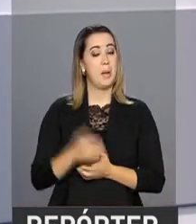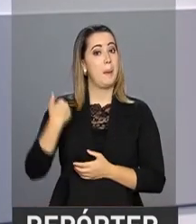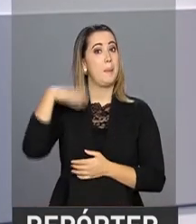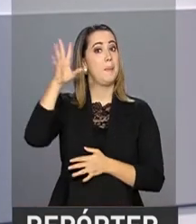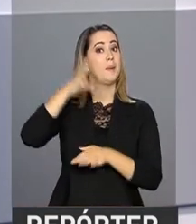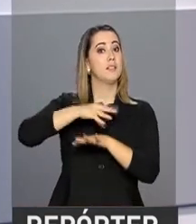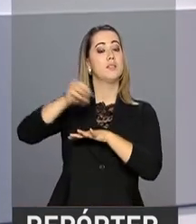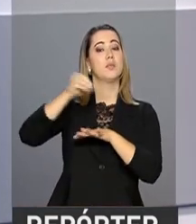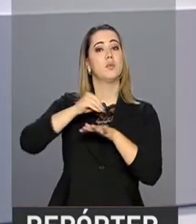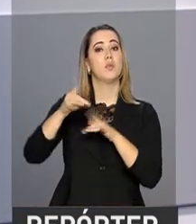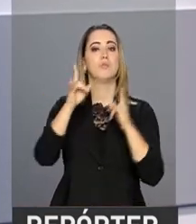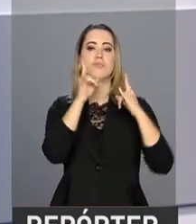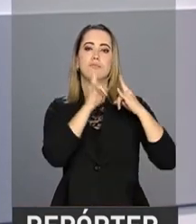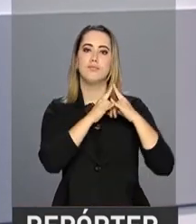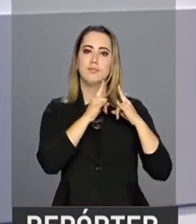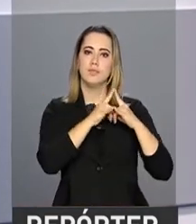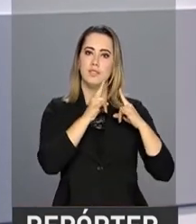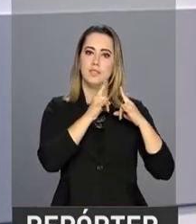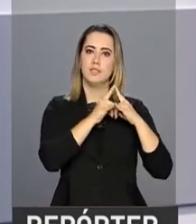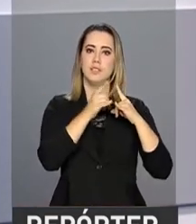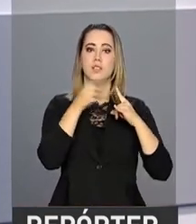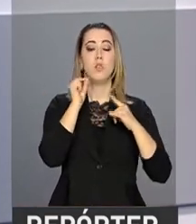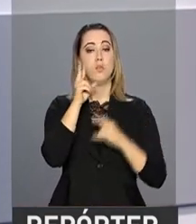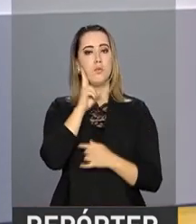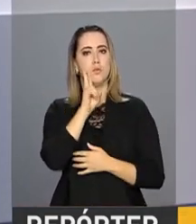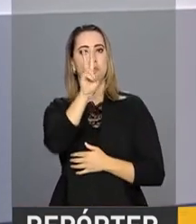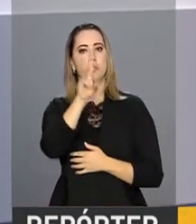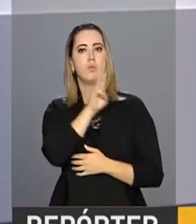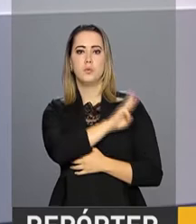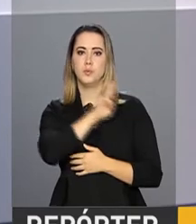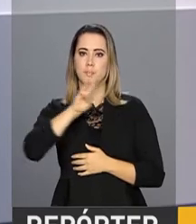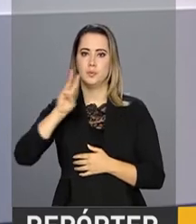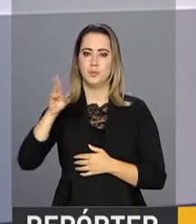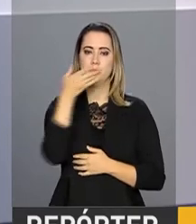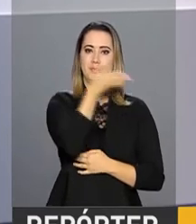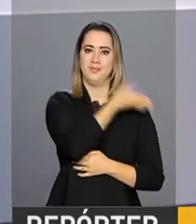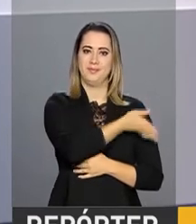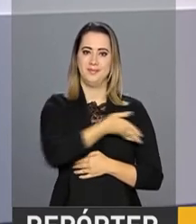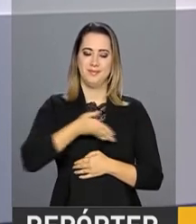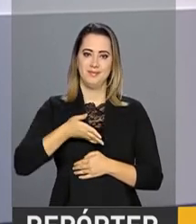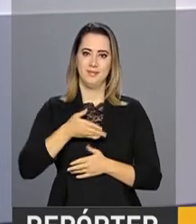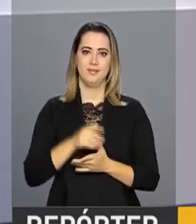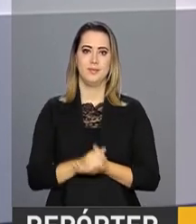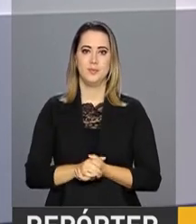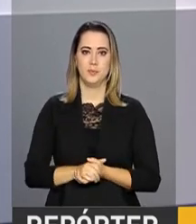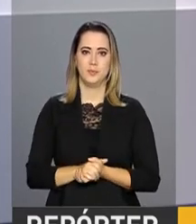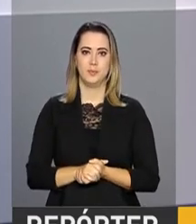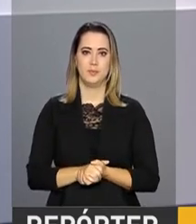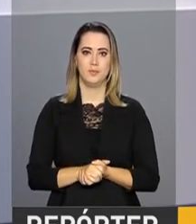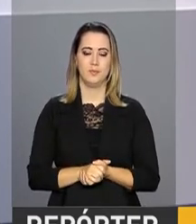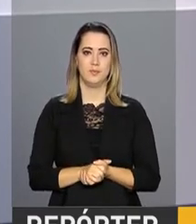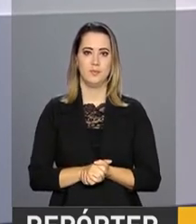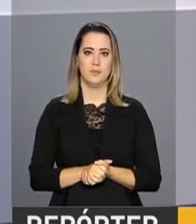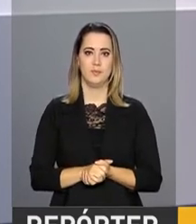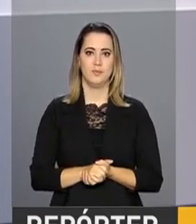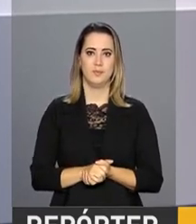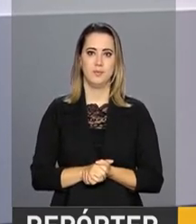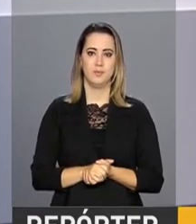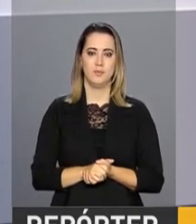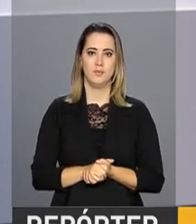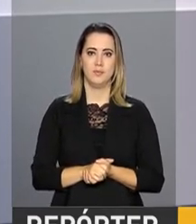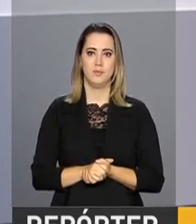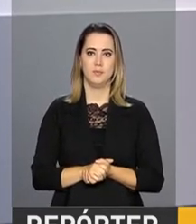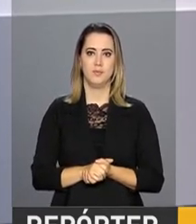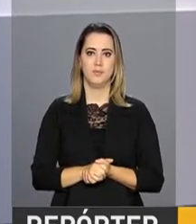Mais informações sobre o Instituto Nacional de Educação de Surdos, o INES, você pode conferir pela internet no endereço